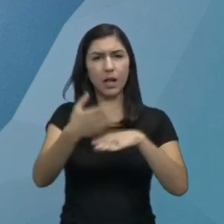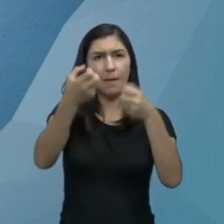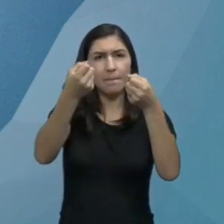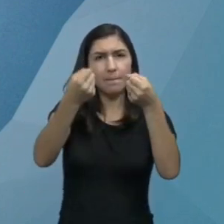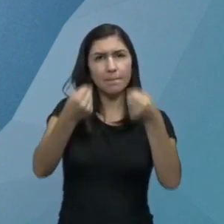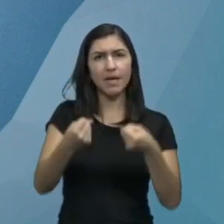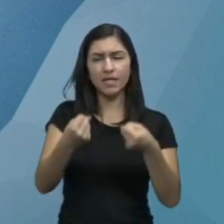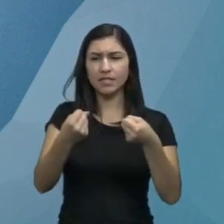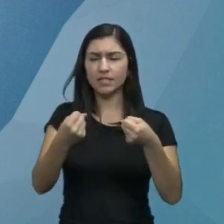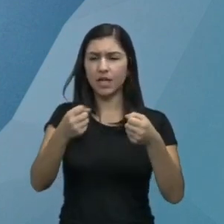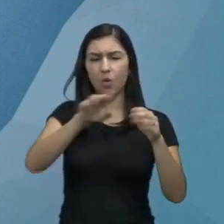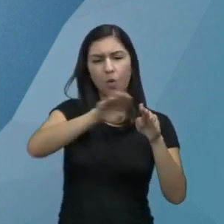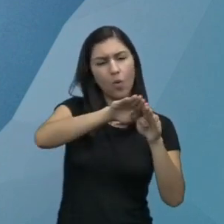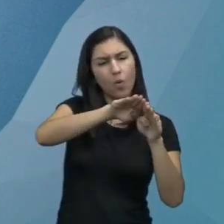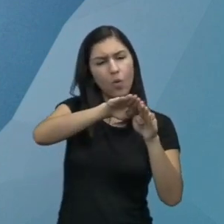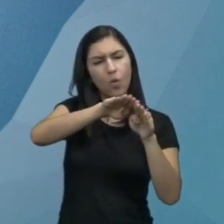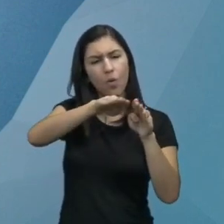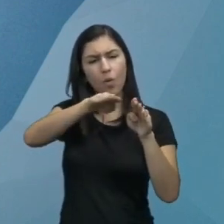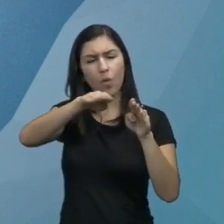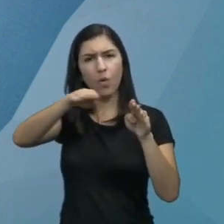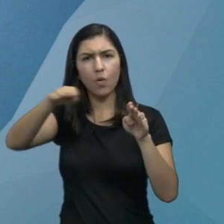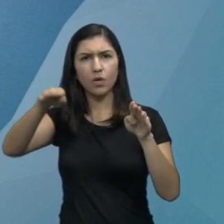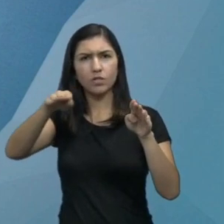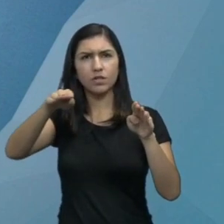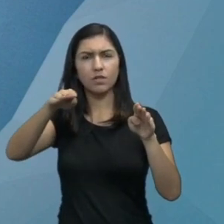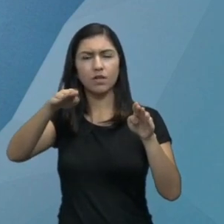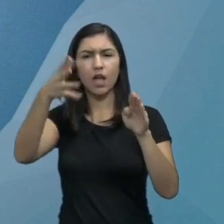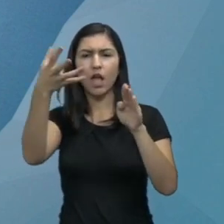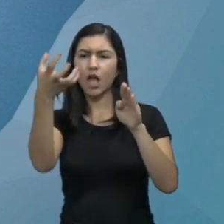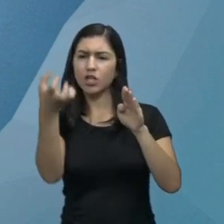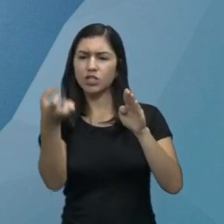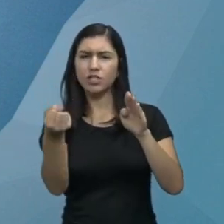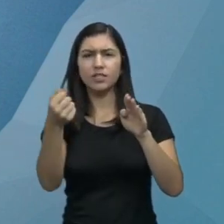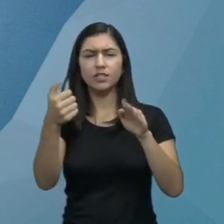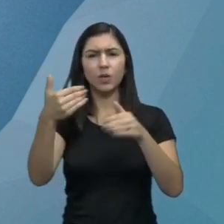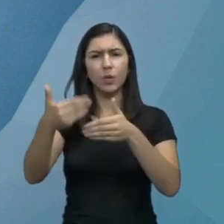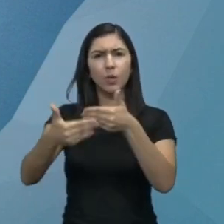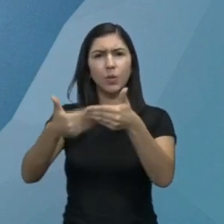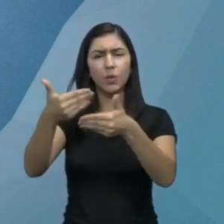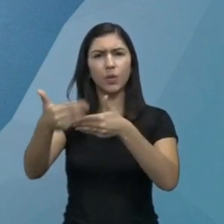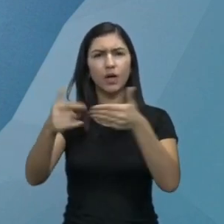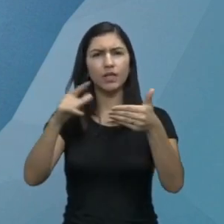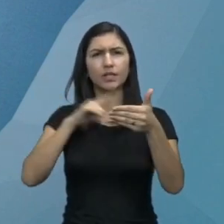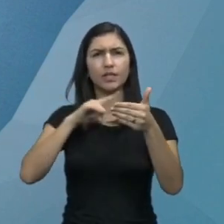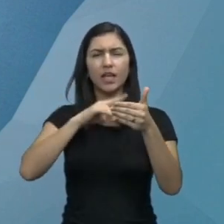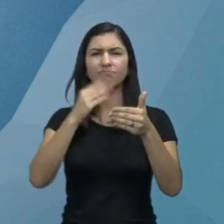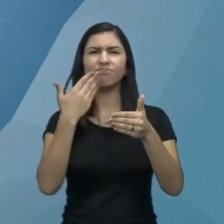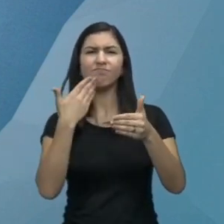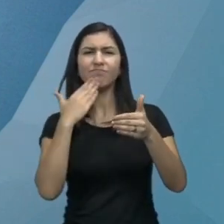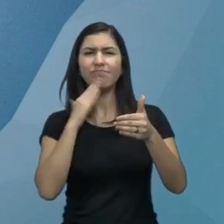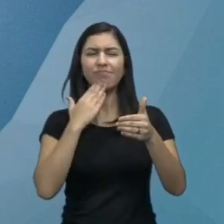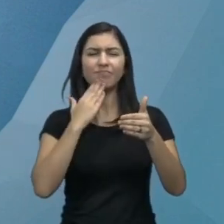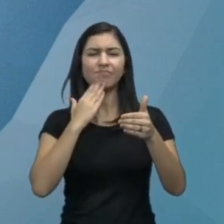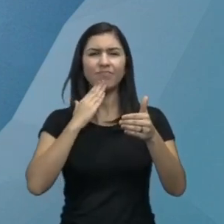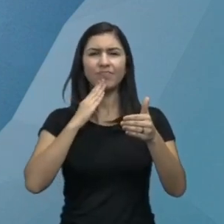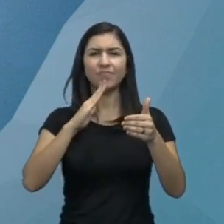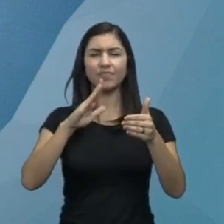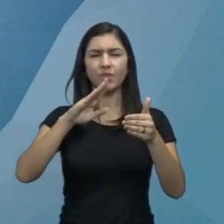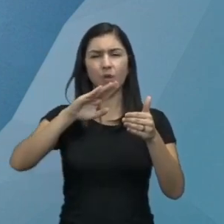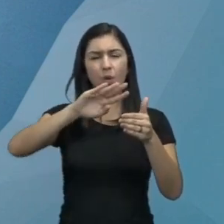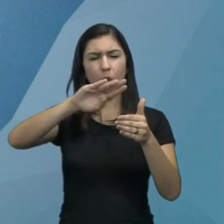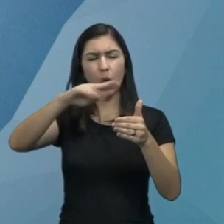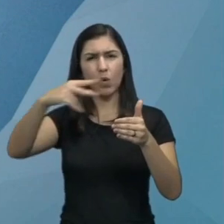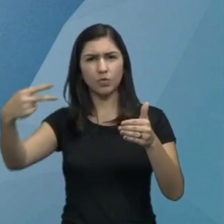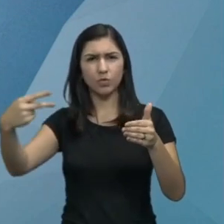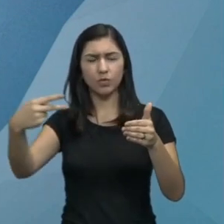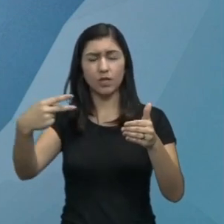pressão externa na horizontal. E o ensaio registra, ao longo do tempo, a deformação horizontal no eixo das